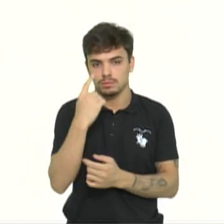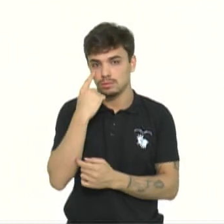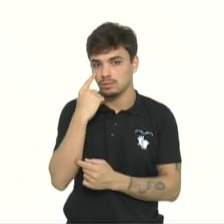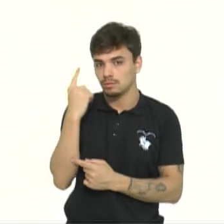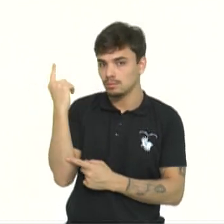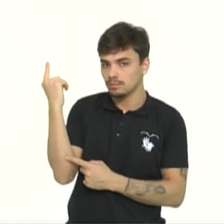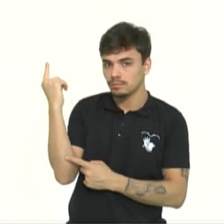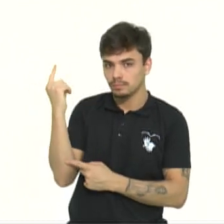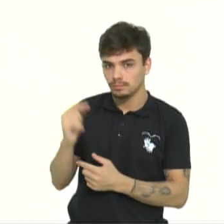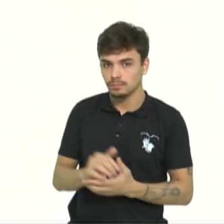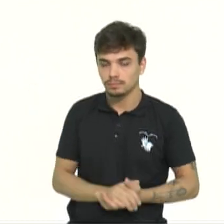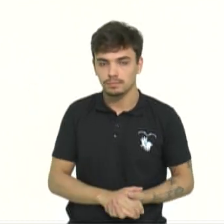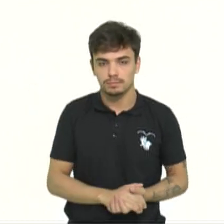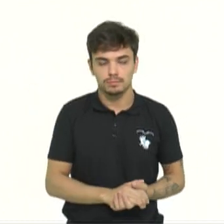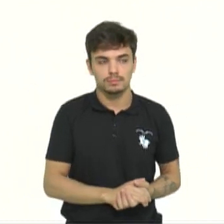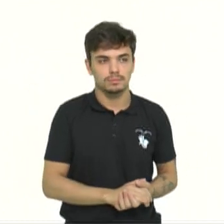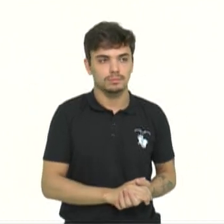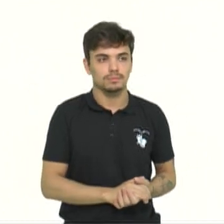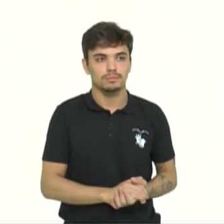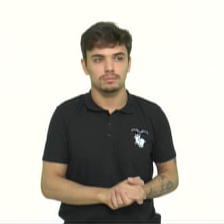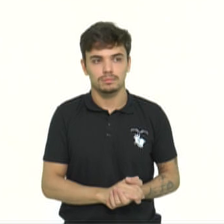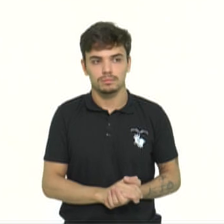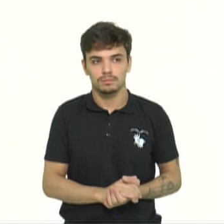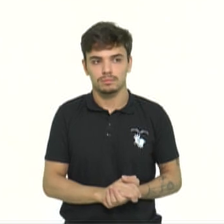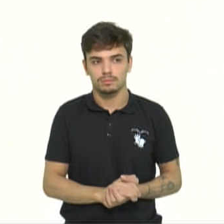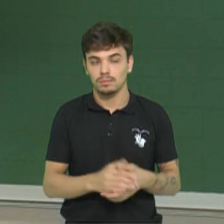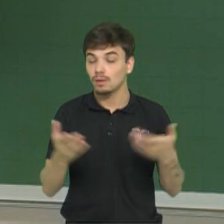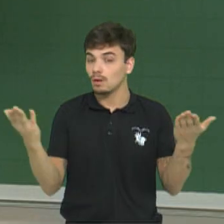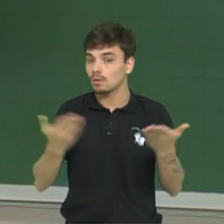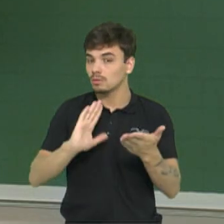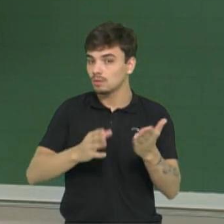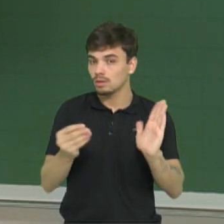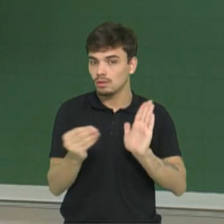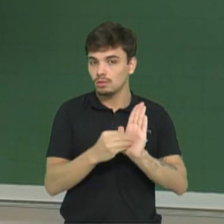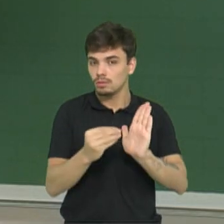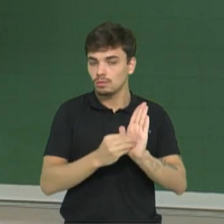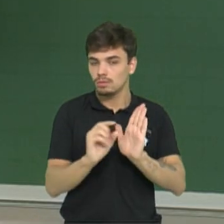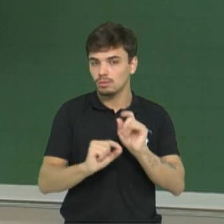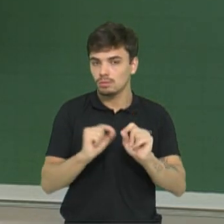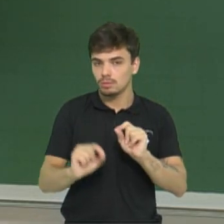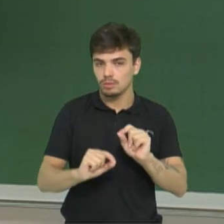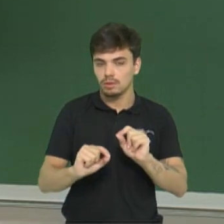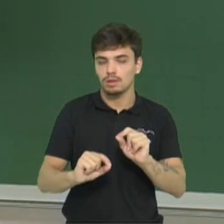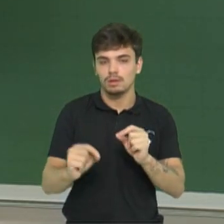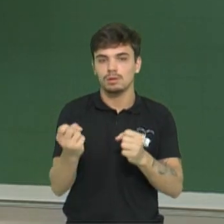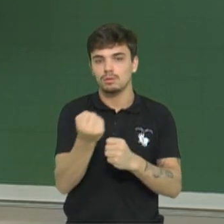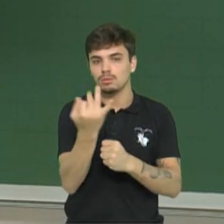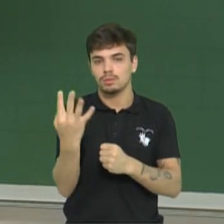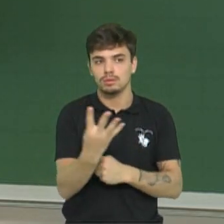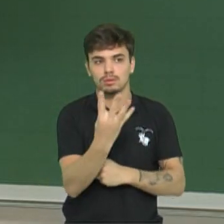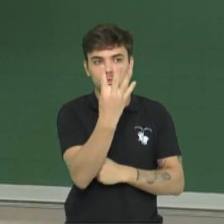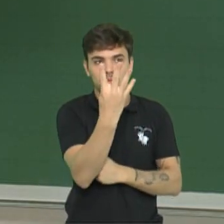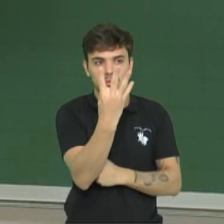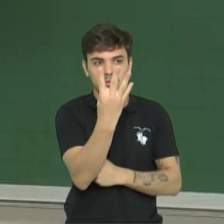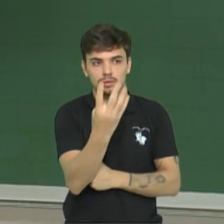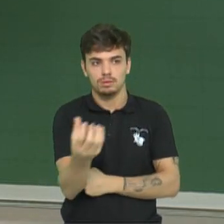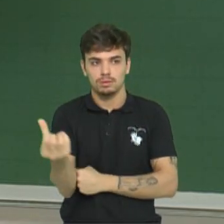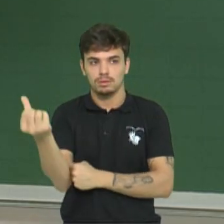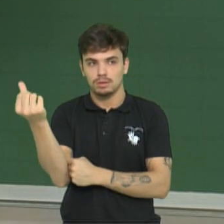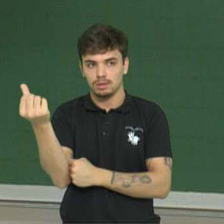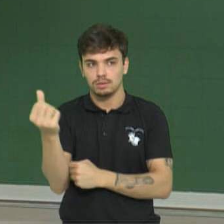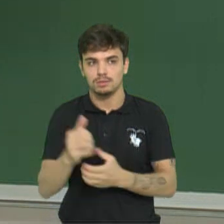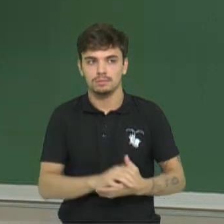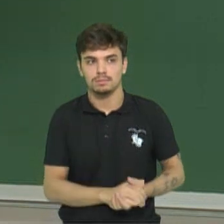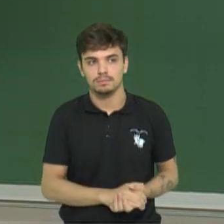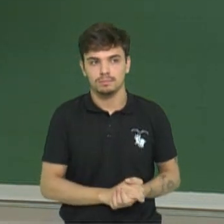da outra substância, ok? Então, agora eu já coloco aqui o coeficiente 4 e o coeficiente 6. A